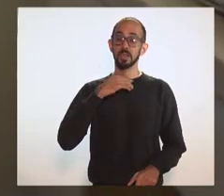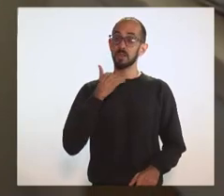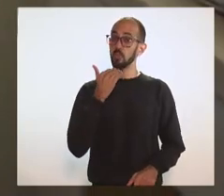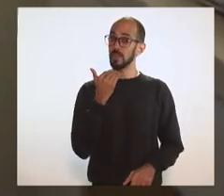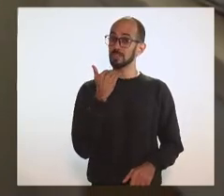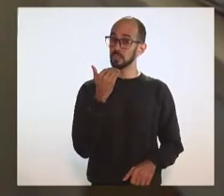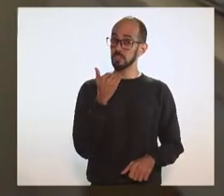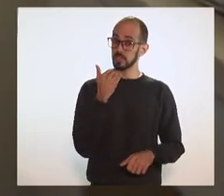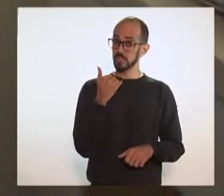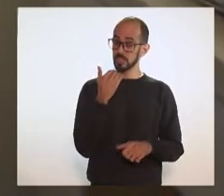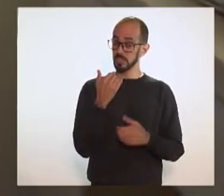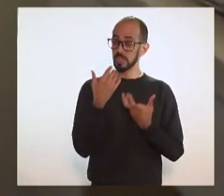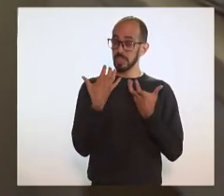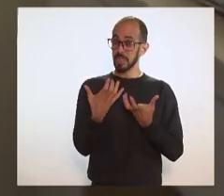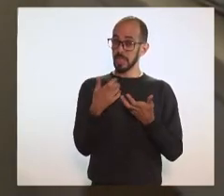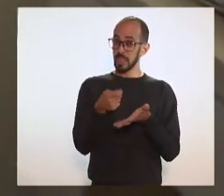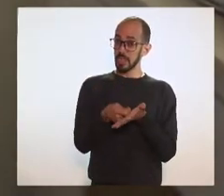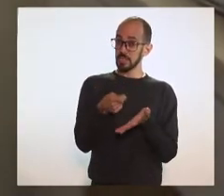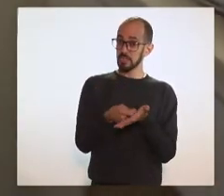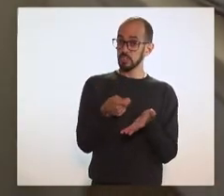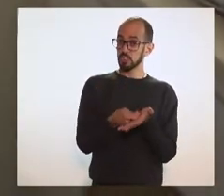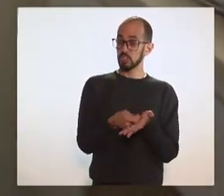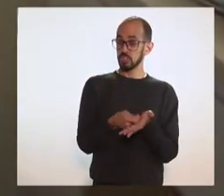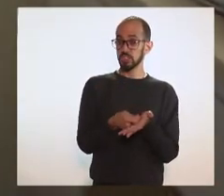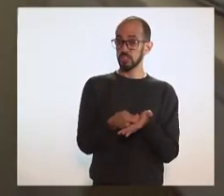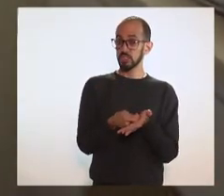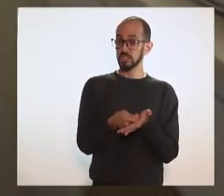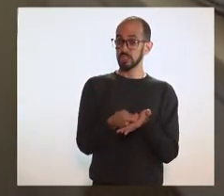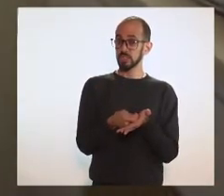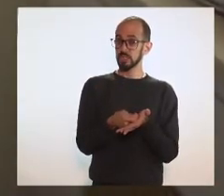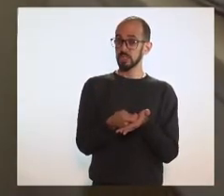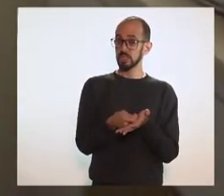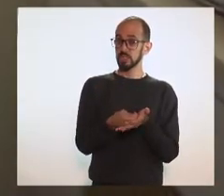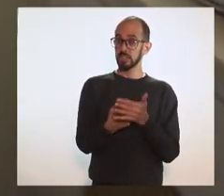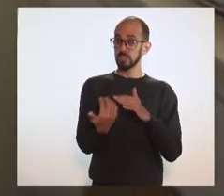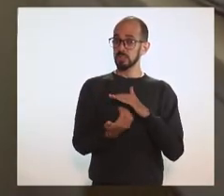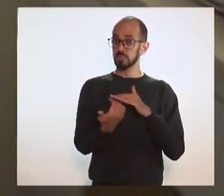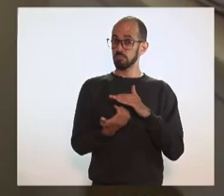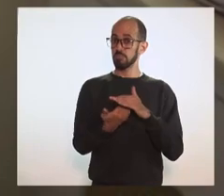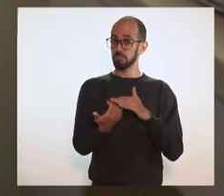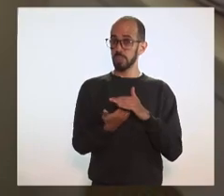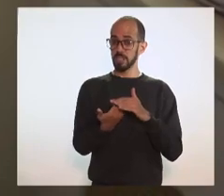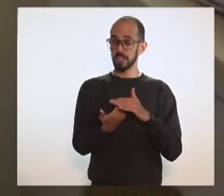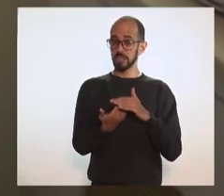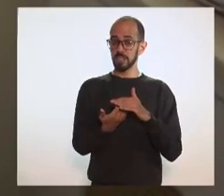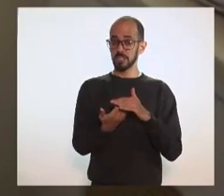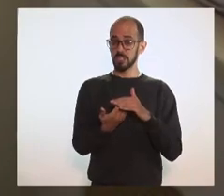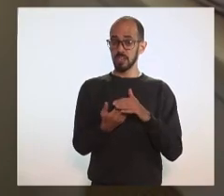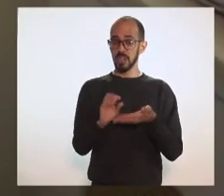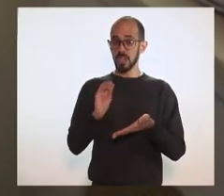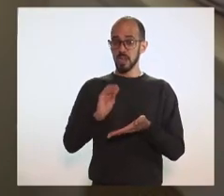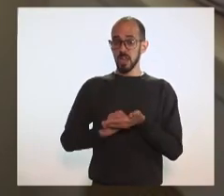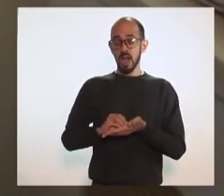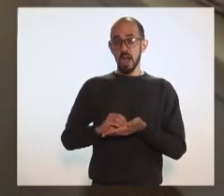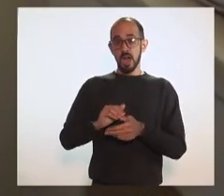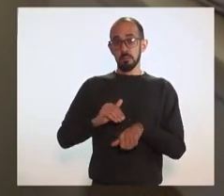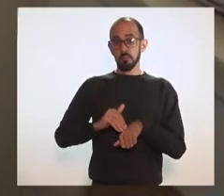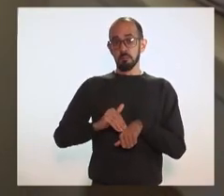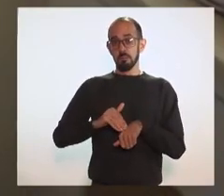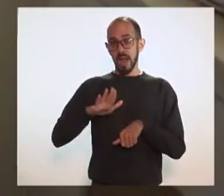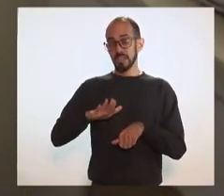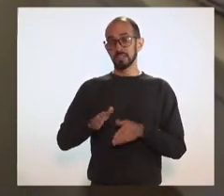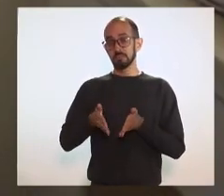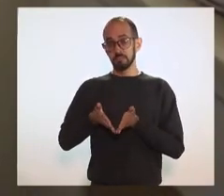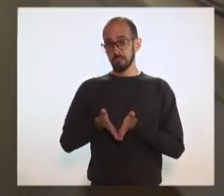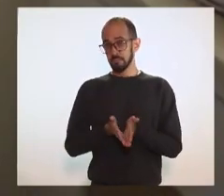querer exigir dos segmentos empresariais que botem mais composições, que botem mais